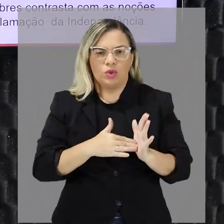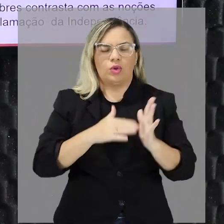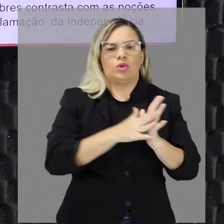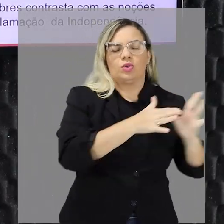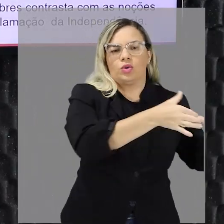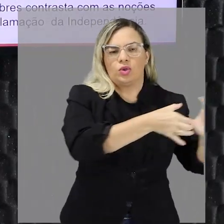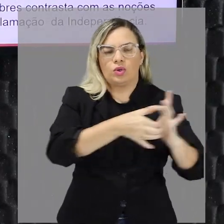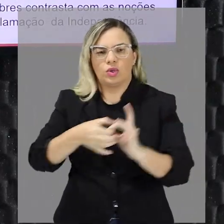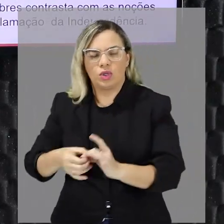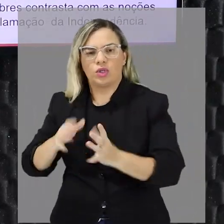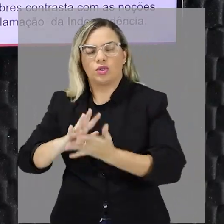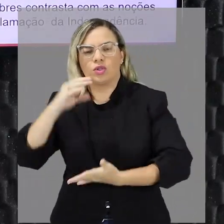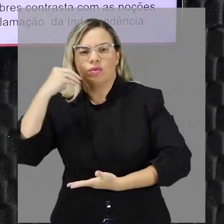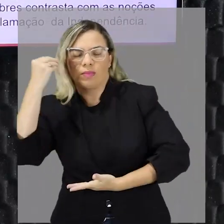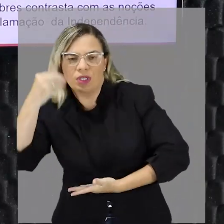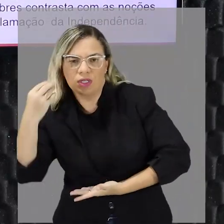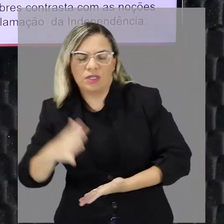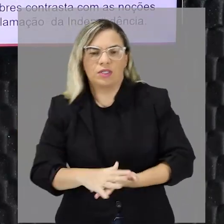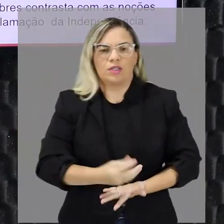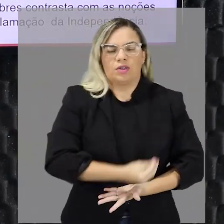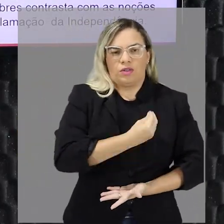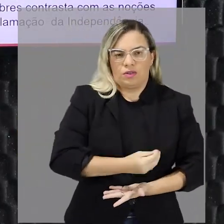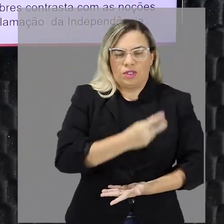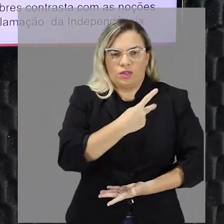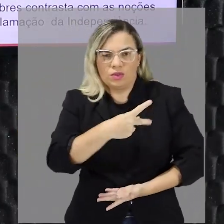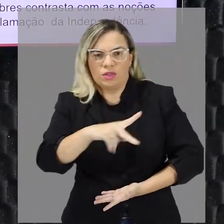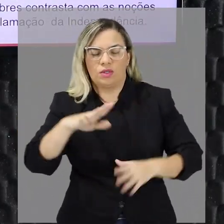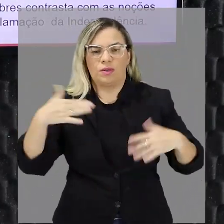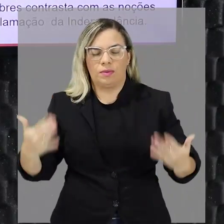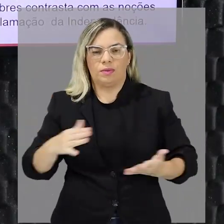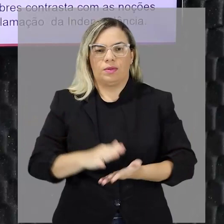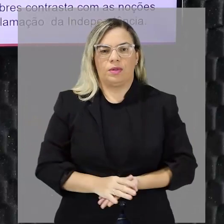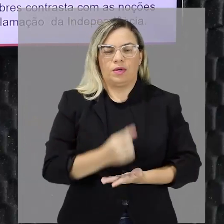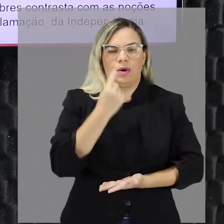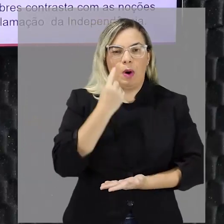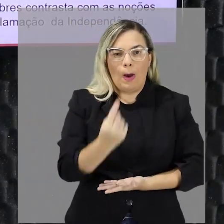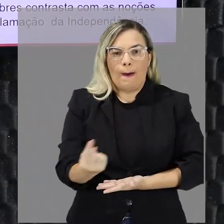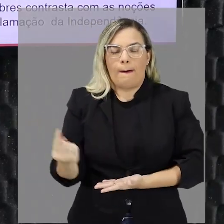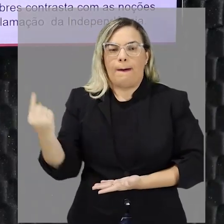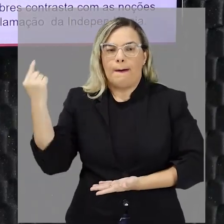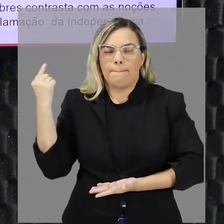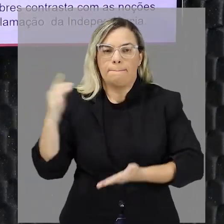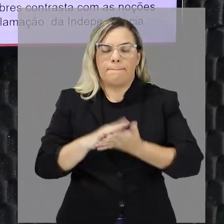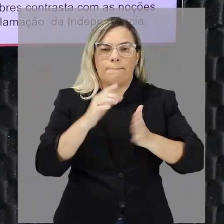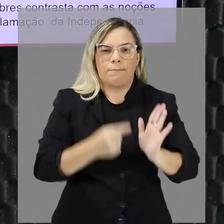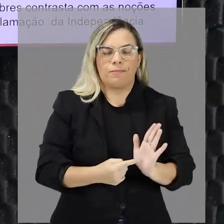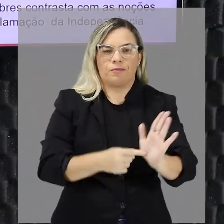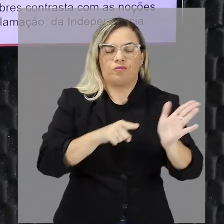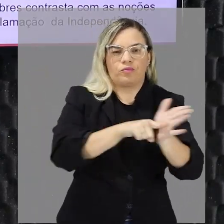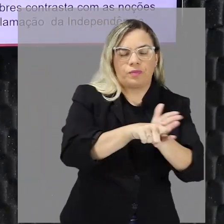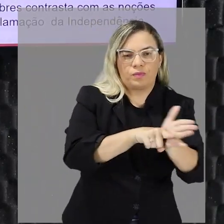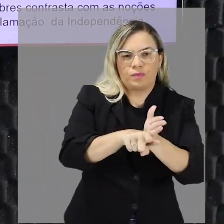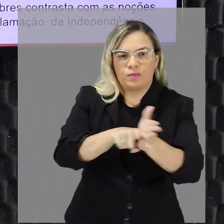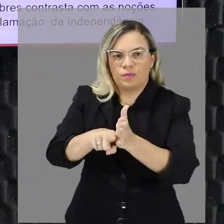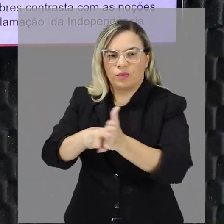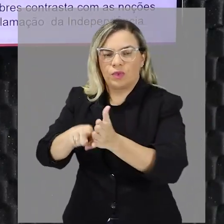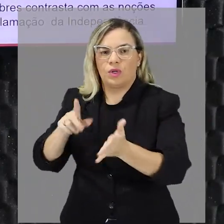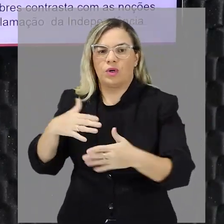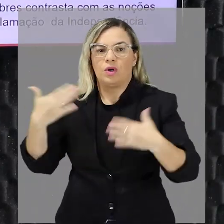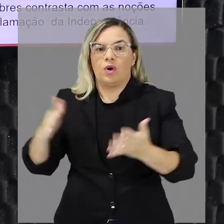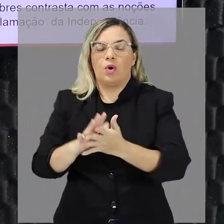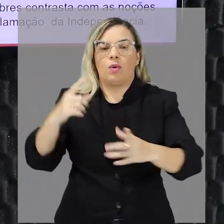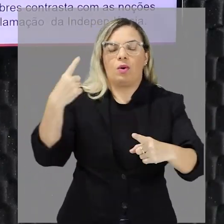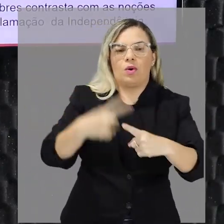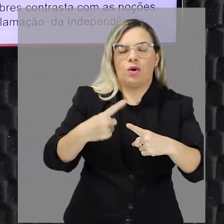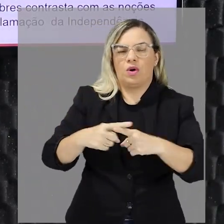repertório sociocultural de vocês. E aqui é o momento que ele vai trazendo dados, que ele vai trazendo as causas e